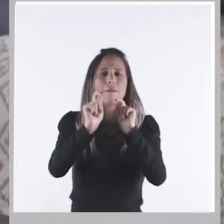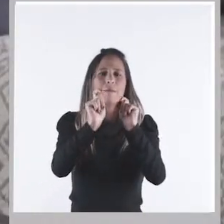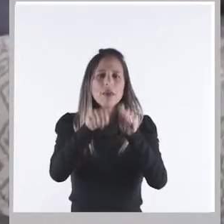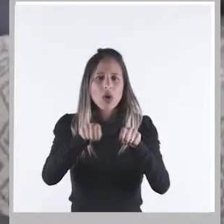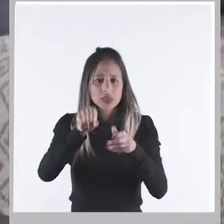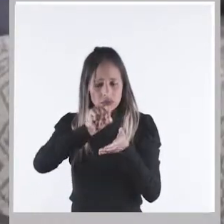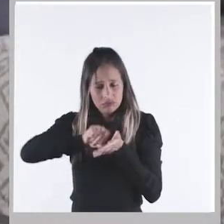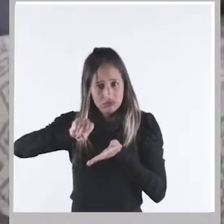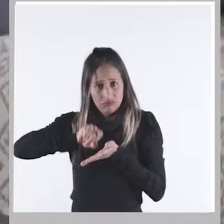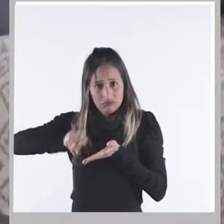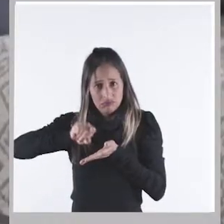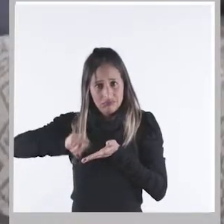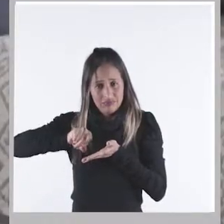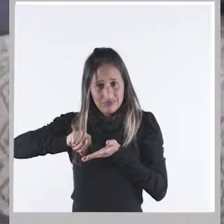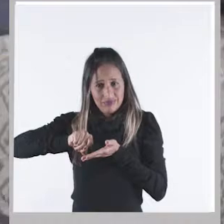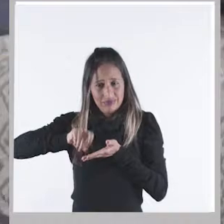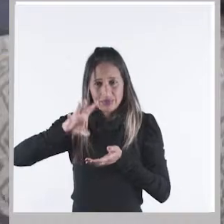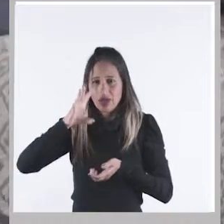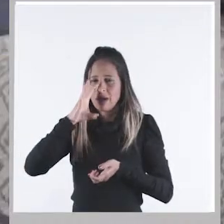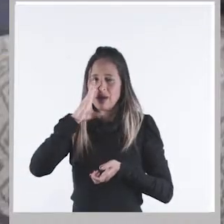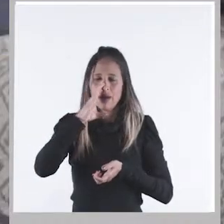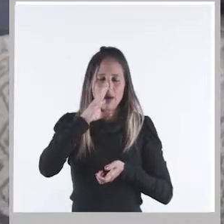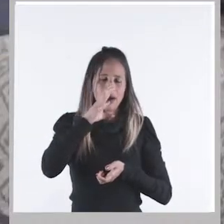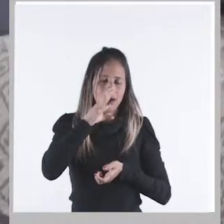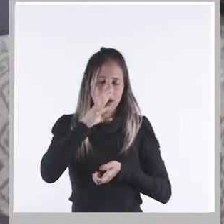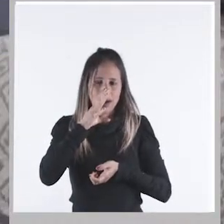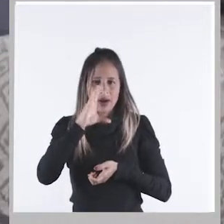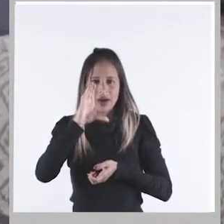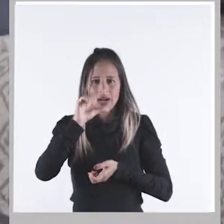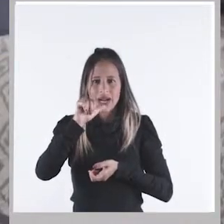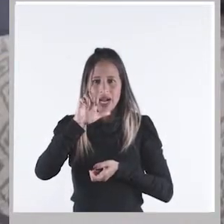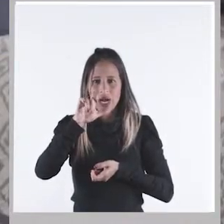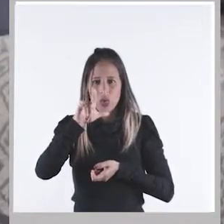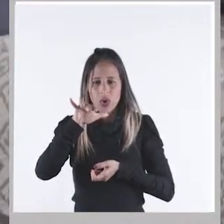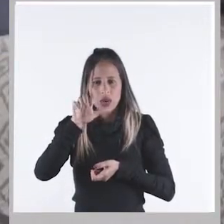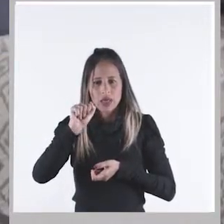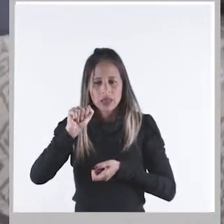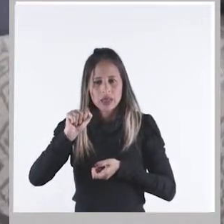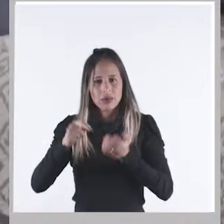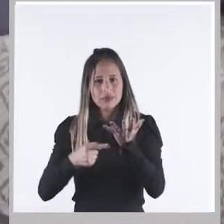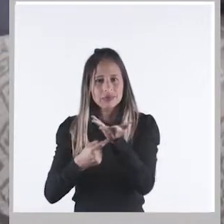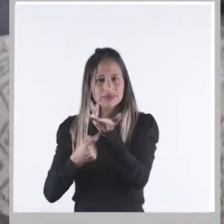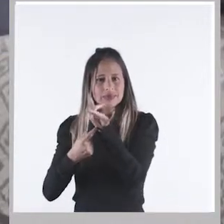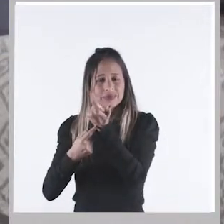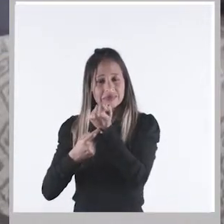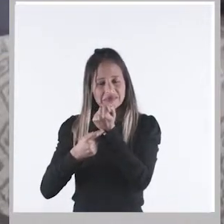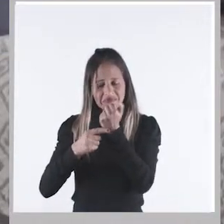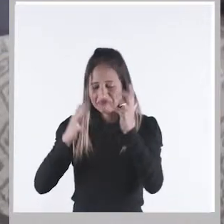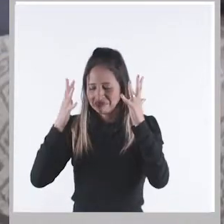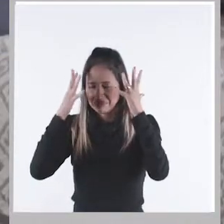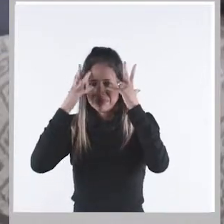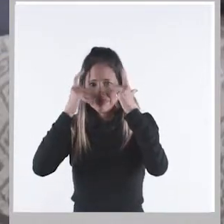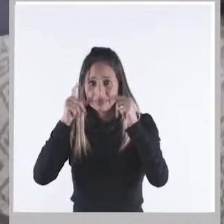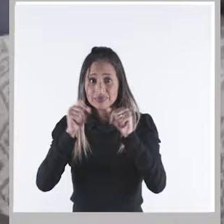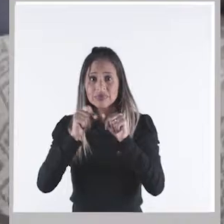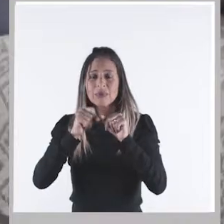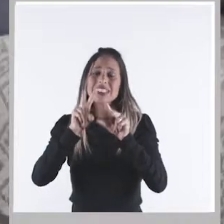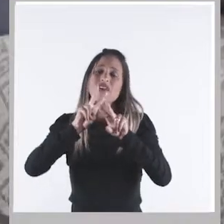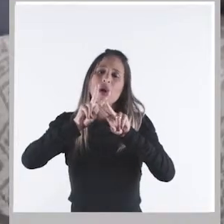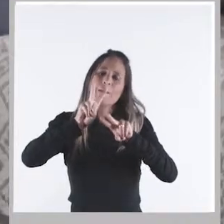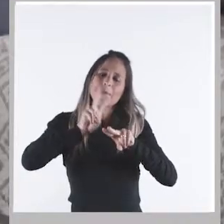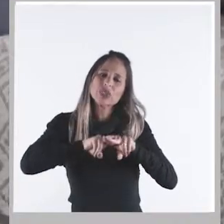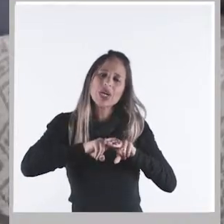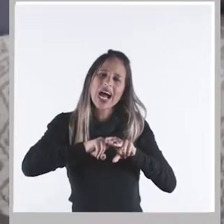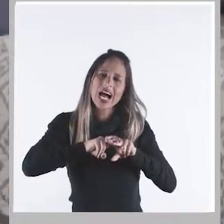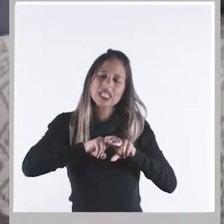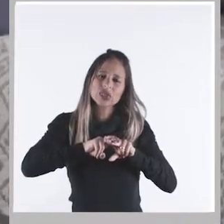de escrever, né? Eu admiro muito Carolina, eu acho que Carolina é uma artista incrível, eu acho que ela foi aprisionada